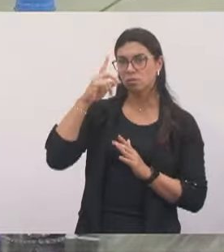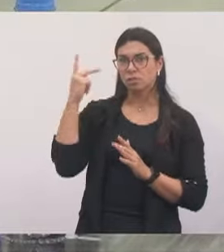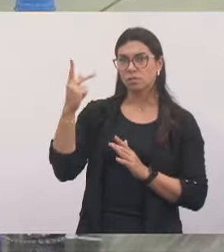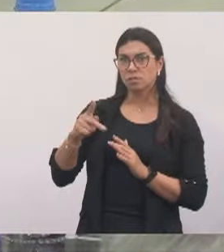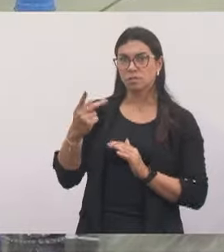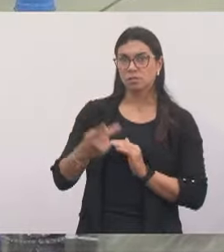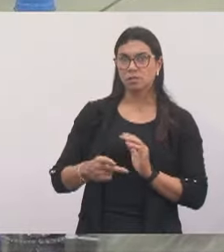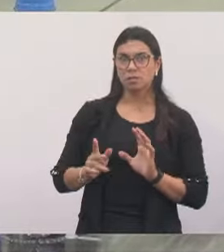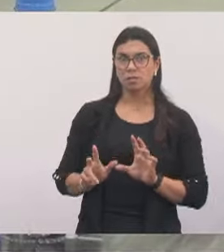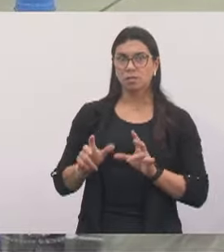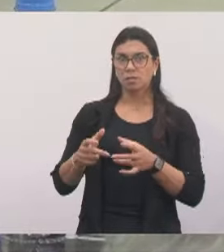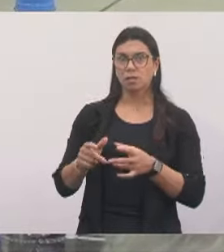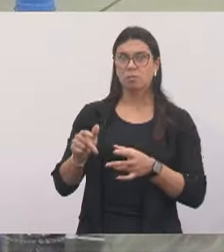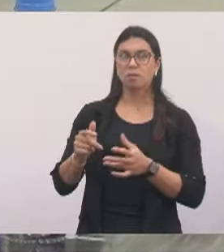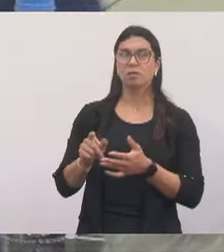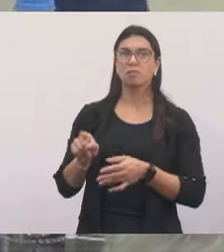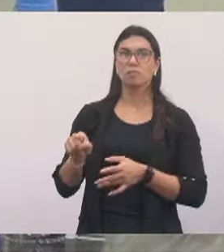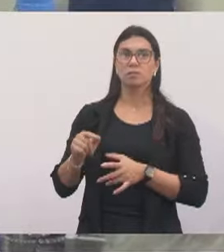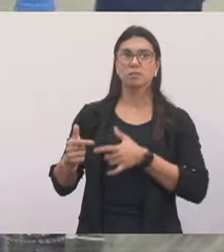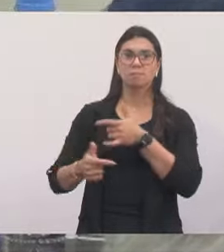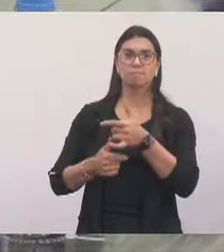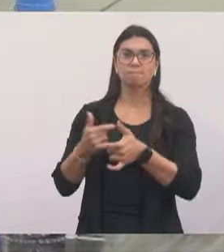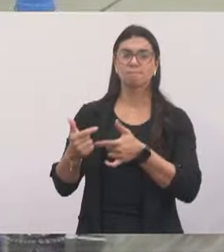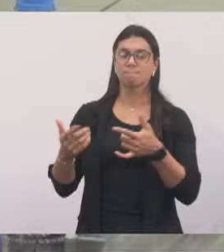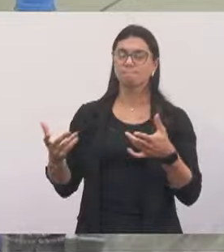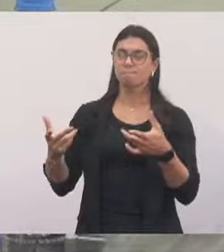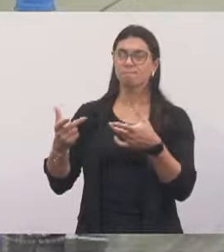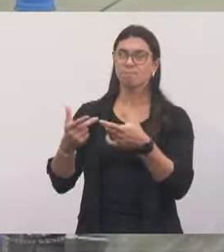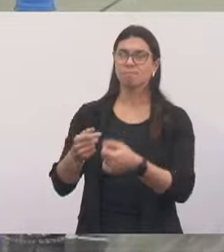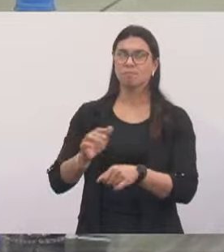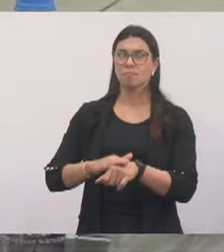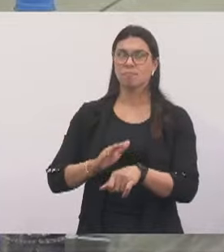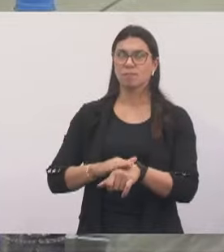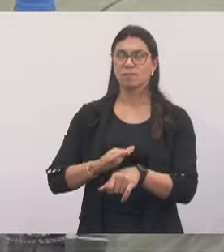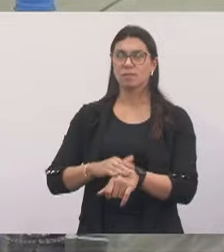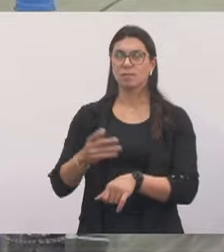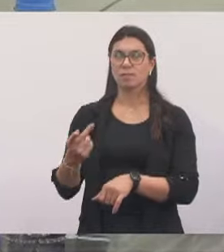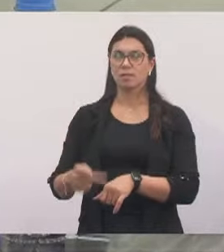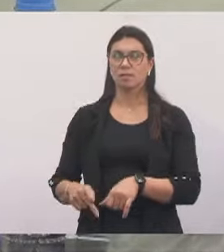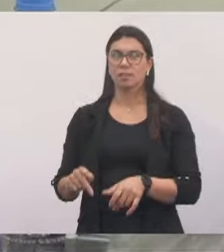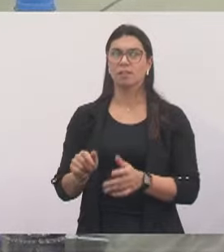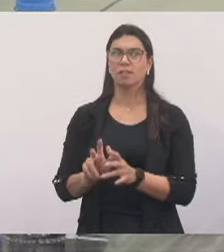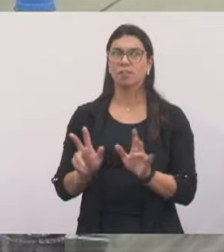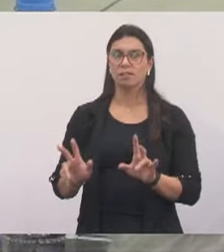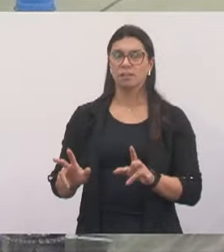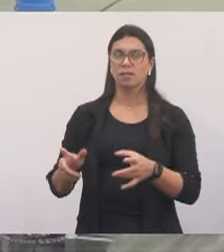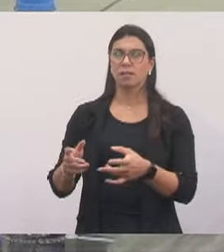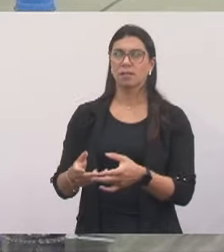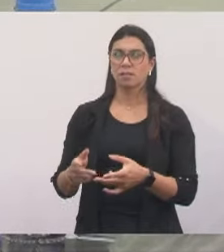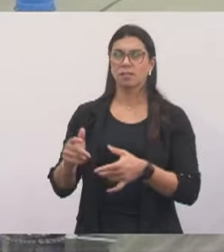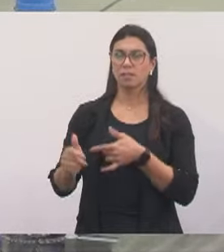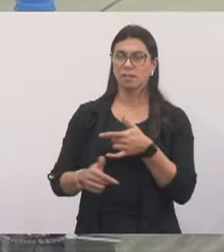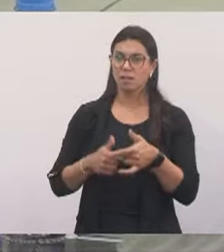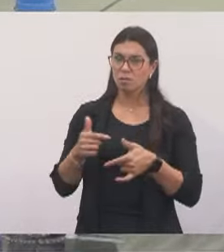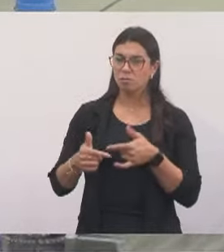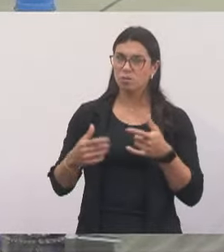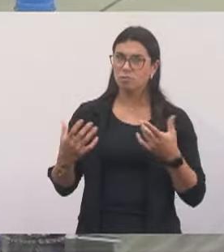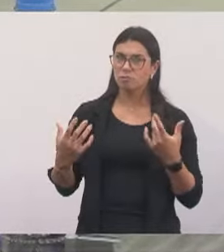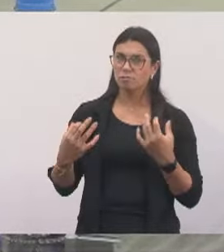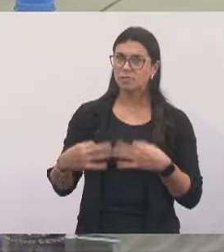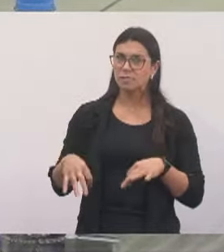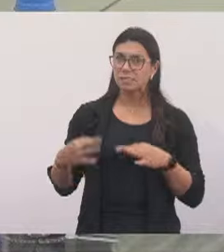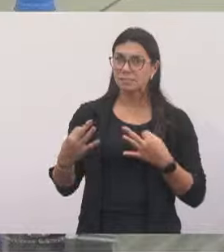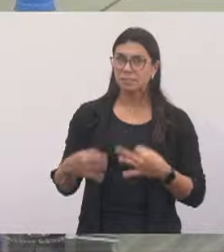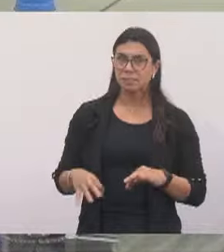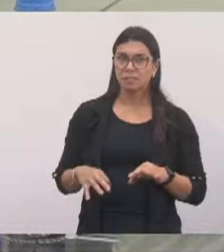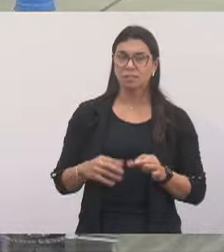aqui na Câmara, veio uma amizade aqui na Câmara, trabalhou muito bem aqui na Câmara para a população da cidade de Jacareí,